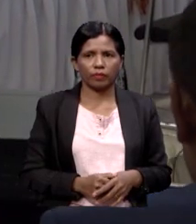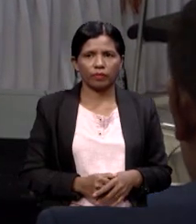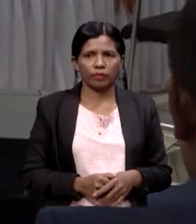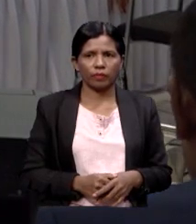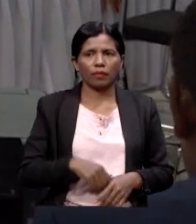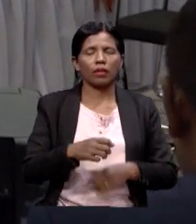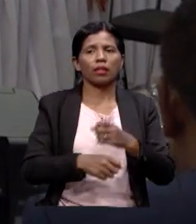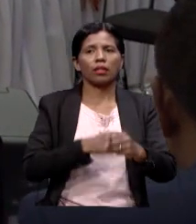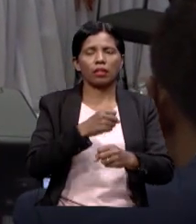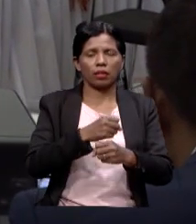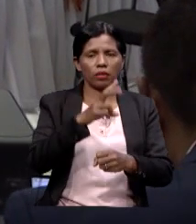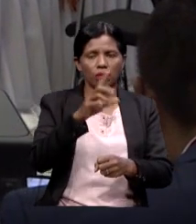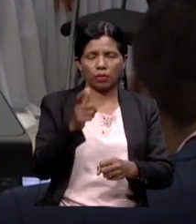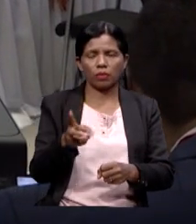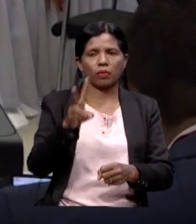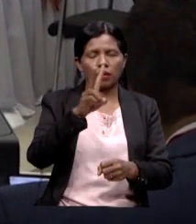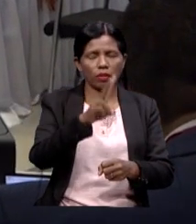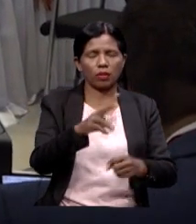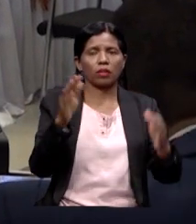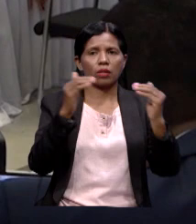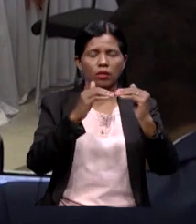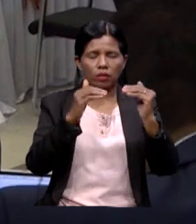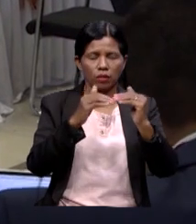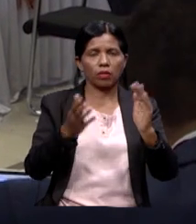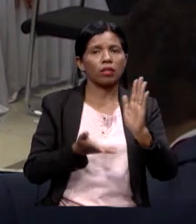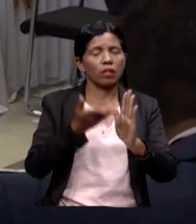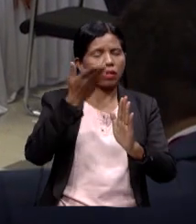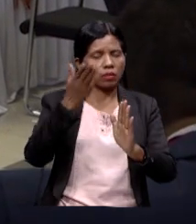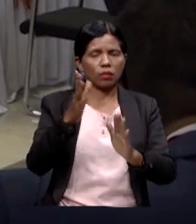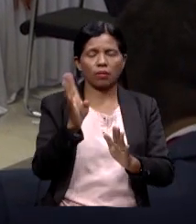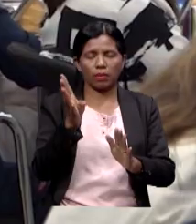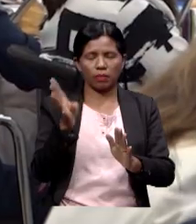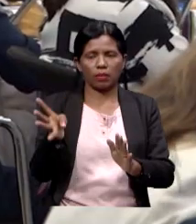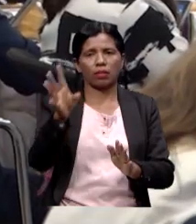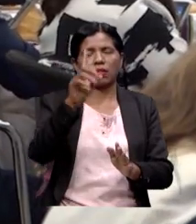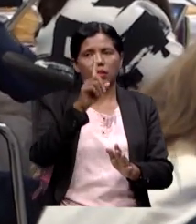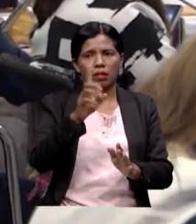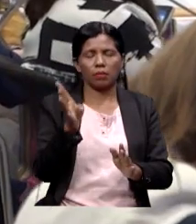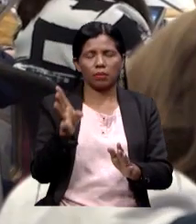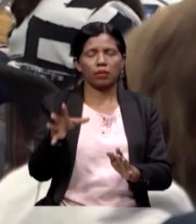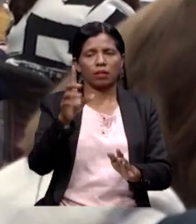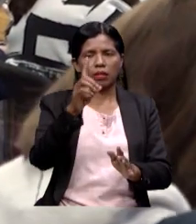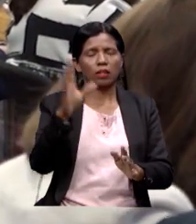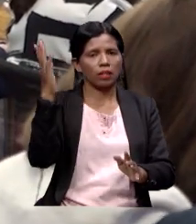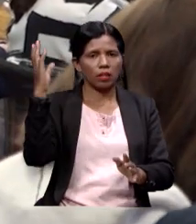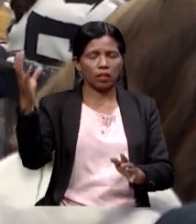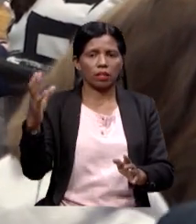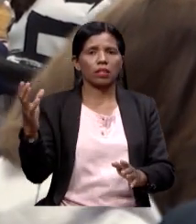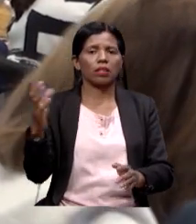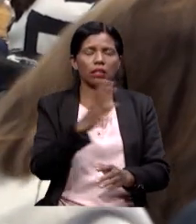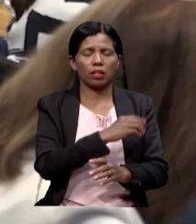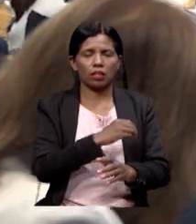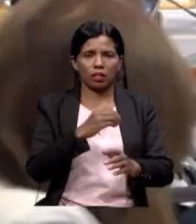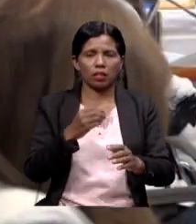Ia tina ring rua rua nulu racing rua liusi konferensa alto nivel badal hat nulu no hat nulu racing ida iha kamboza na saun membro ASEAN